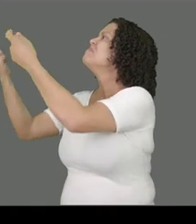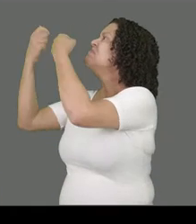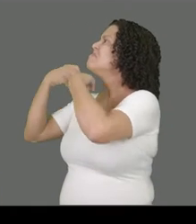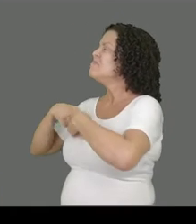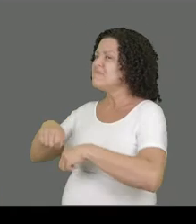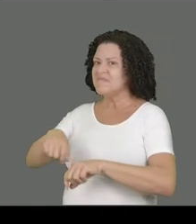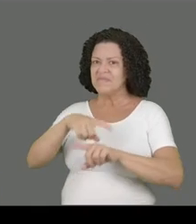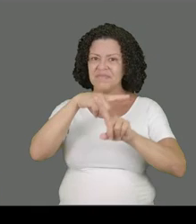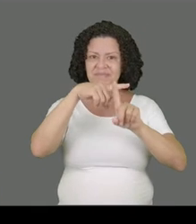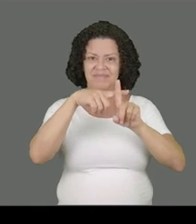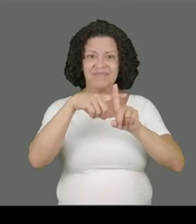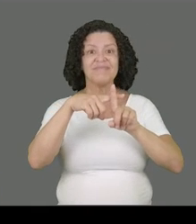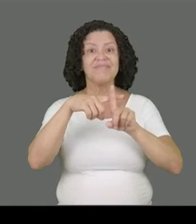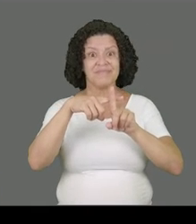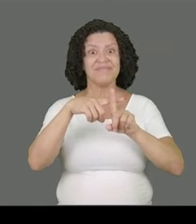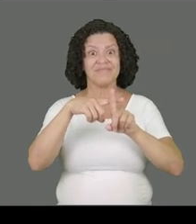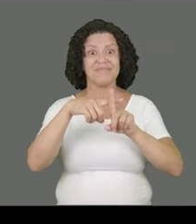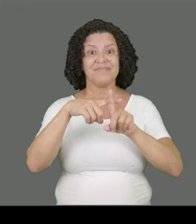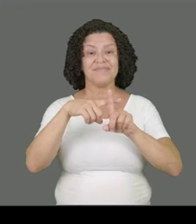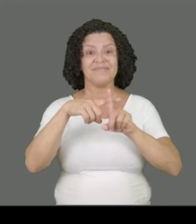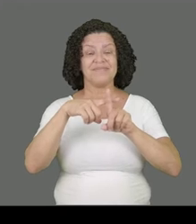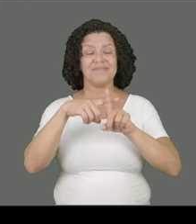e essa força vai ser dada.